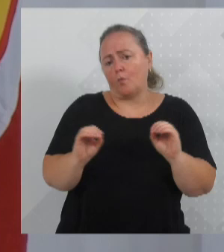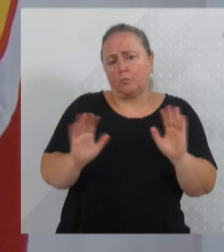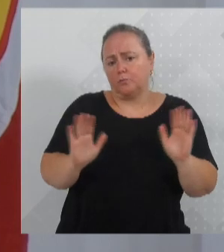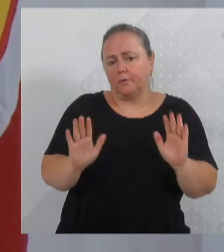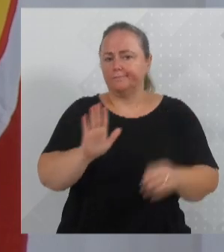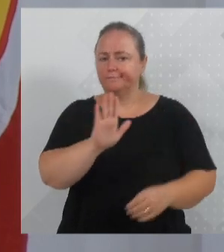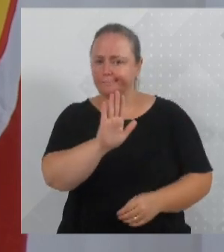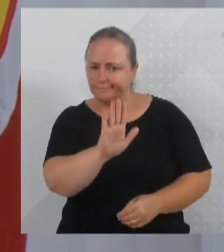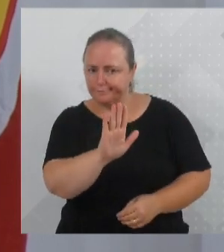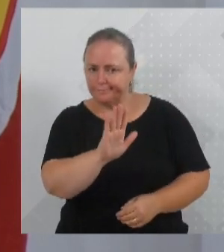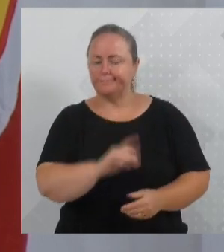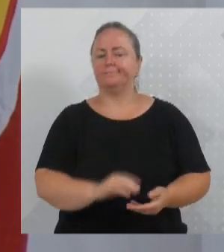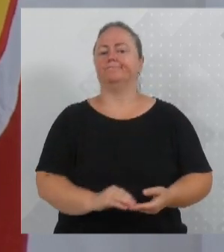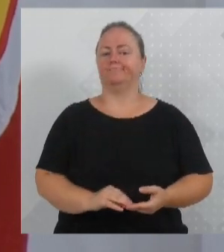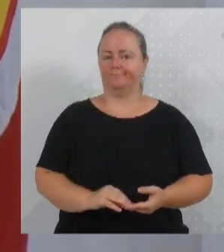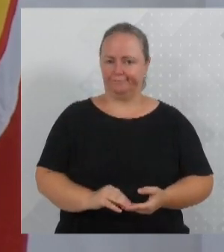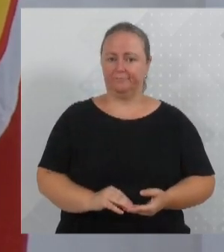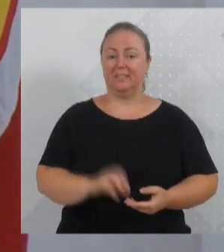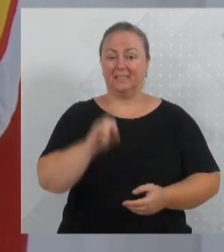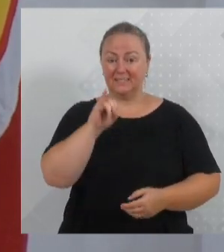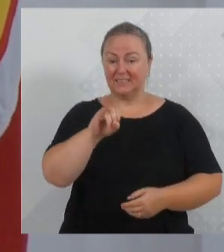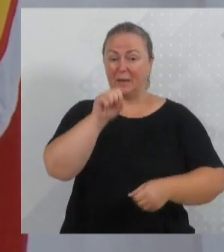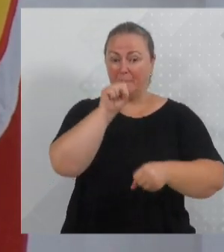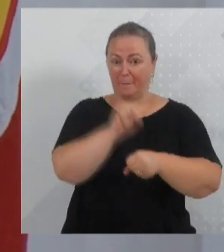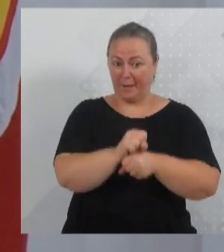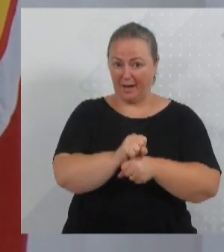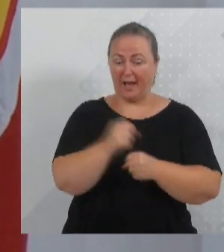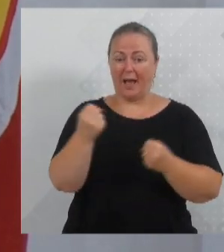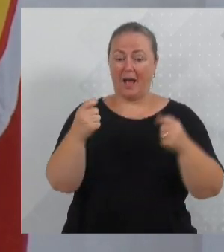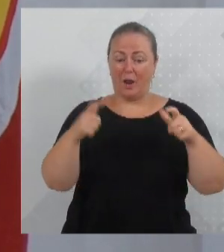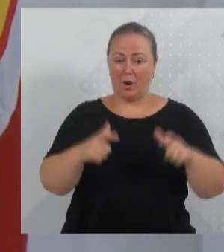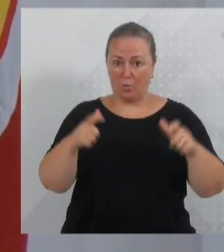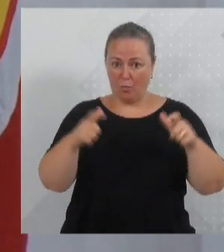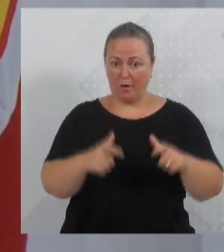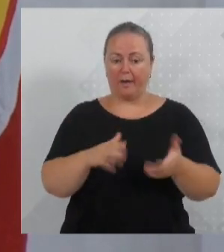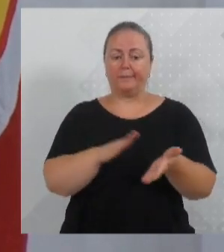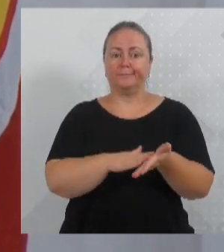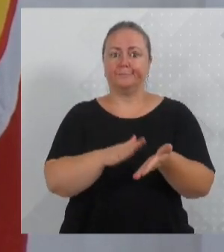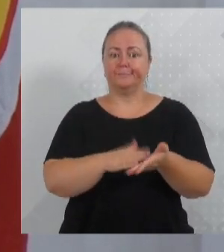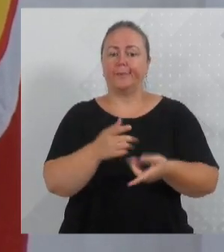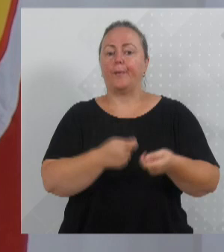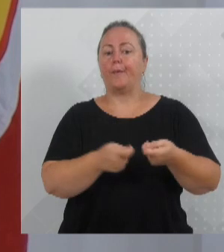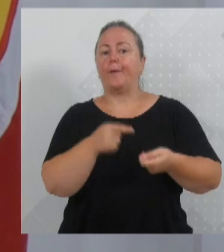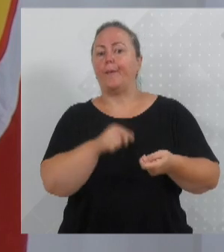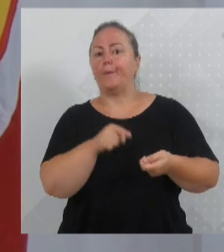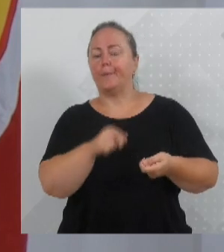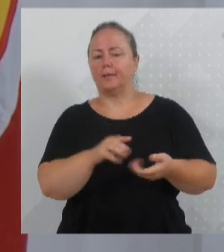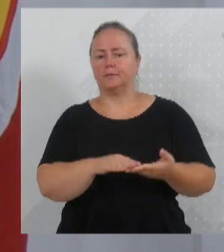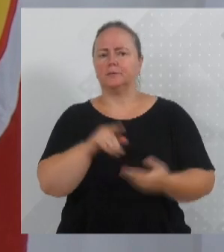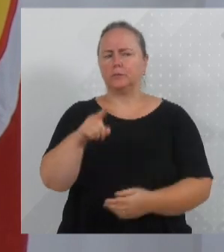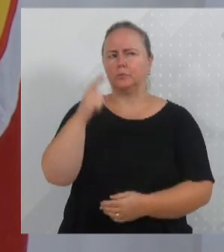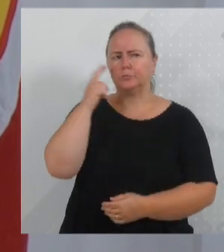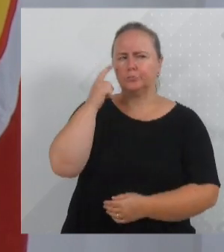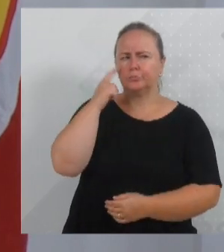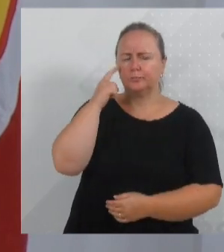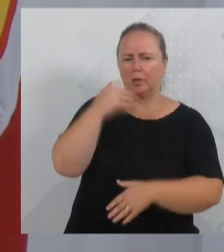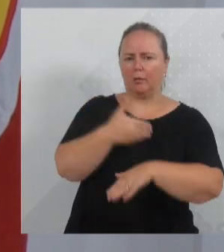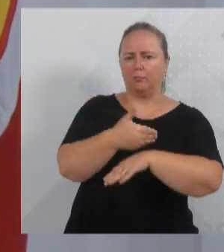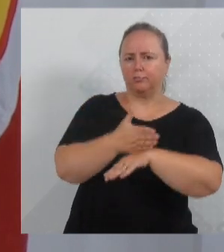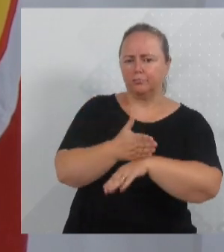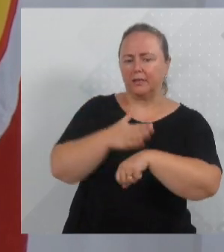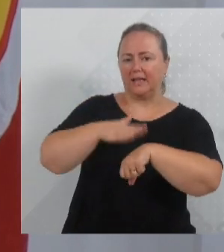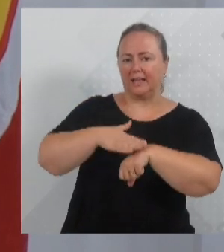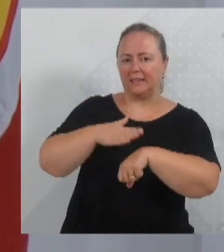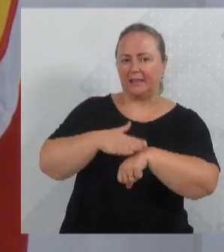enganem se porventura pararem no estacionamento que é cobrado e vocês acharam que ultrapassar o tempo